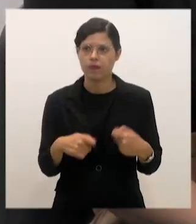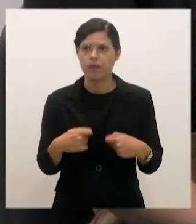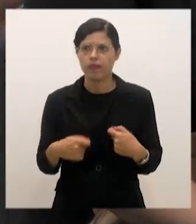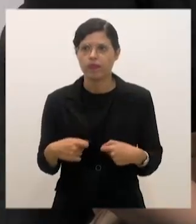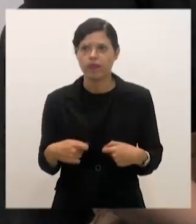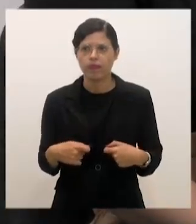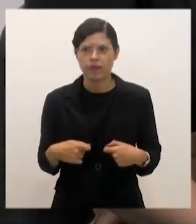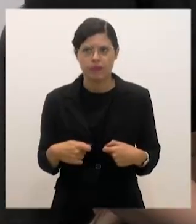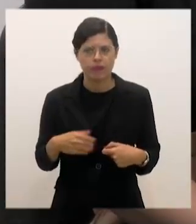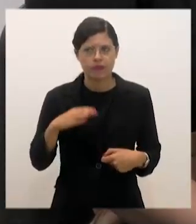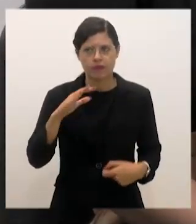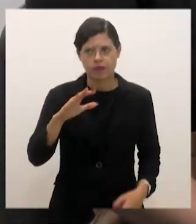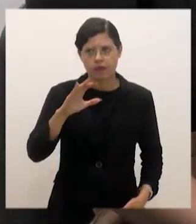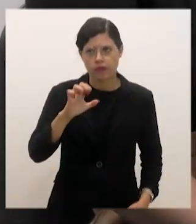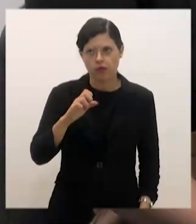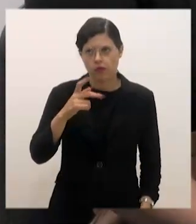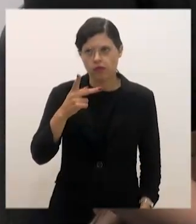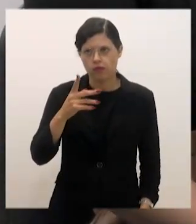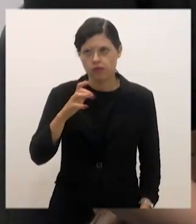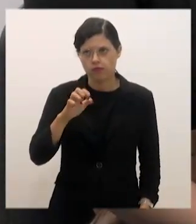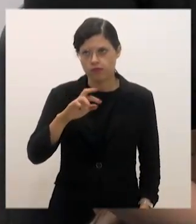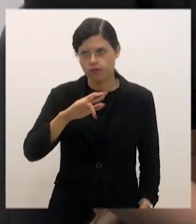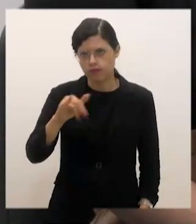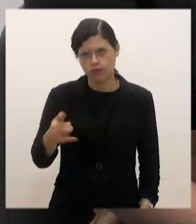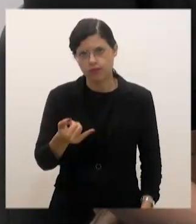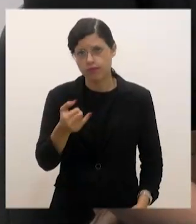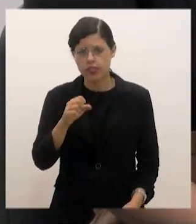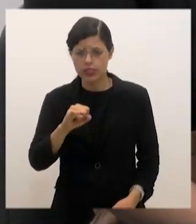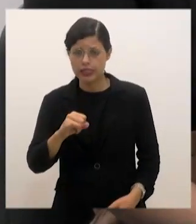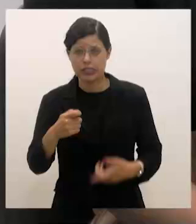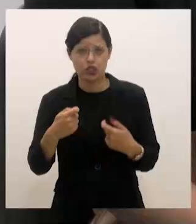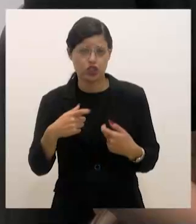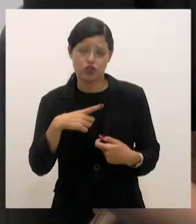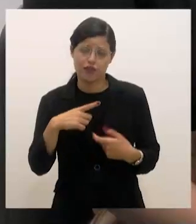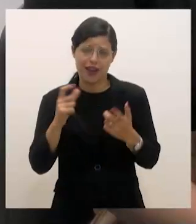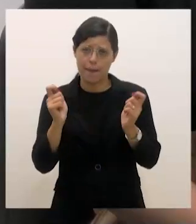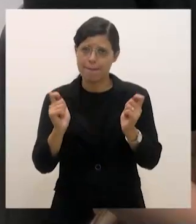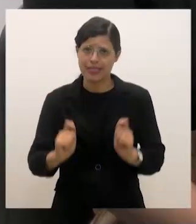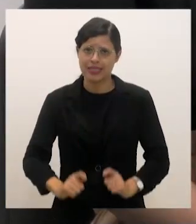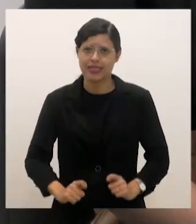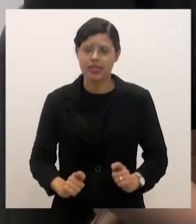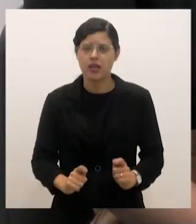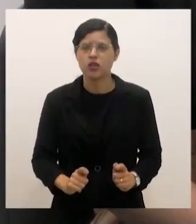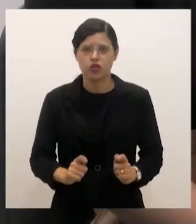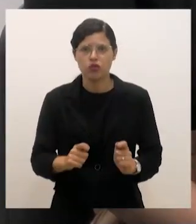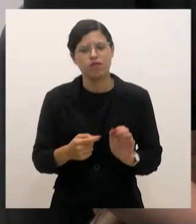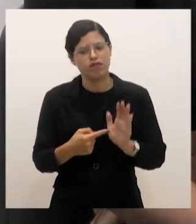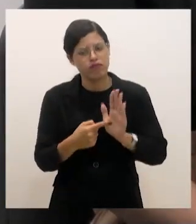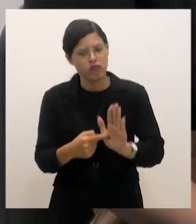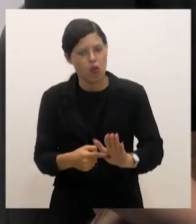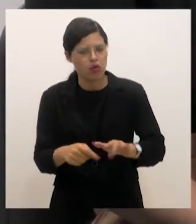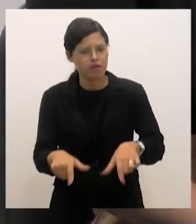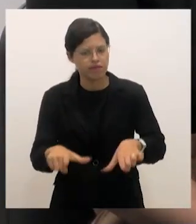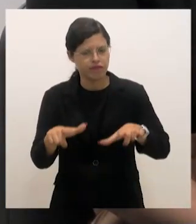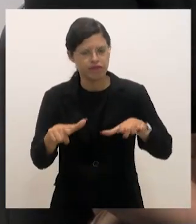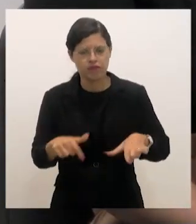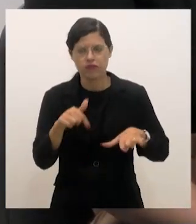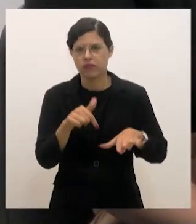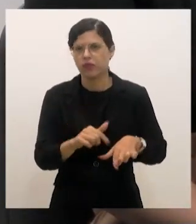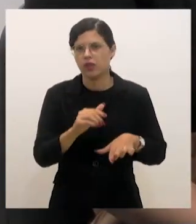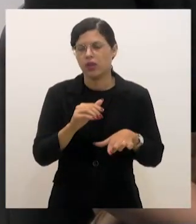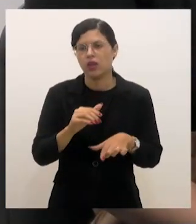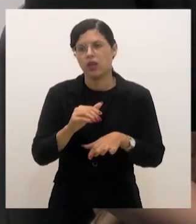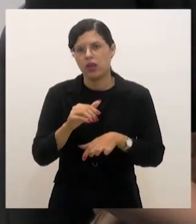o CEPERJ, se é que ainda tem capacidade para isso, ateste que essas